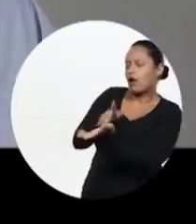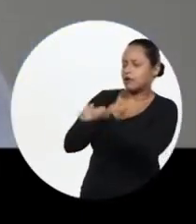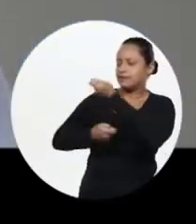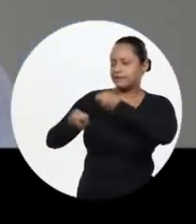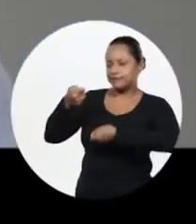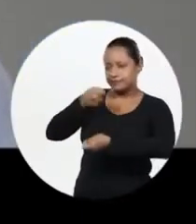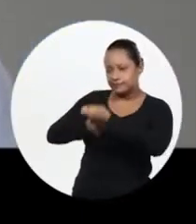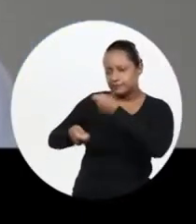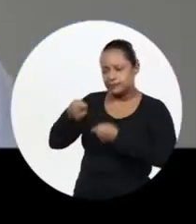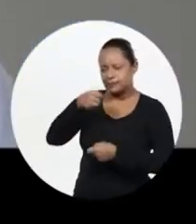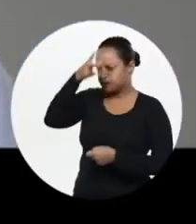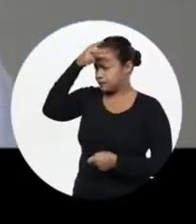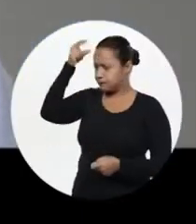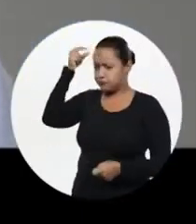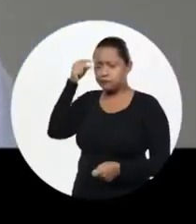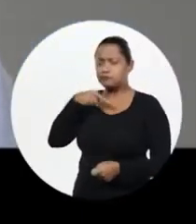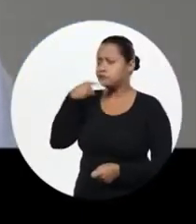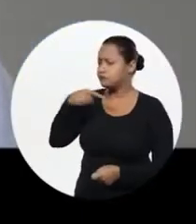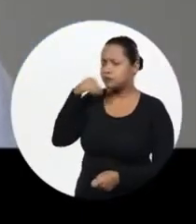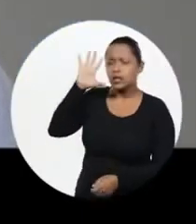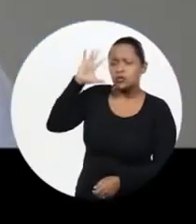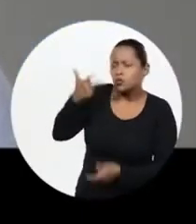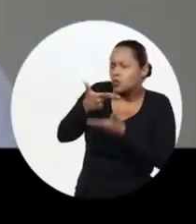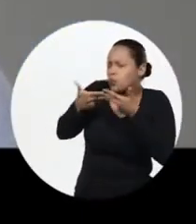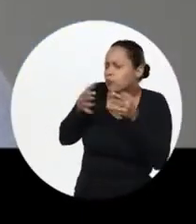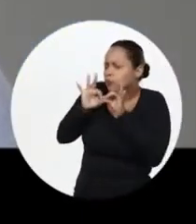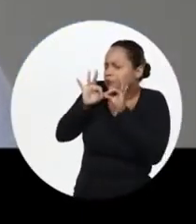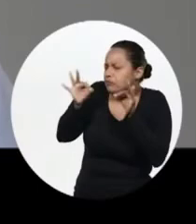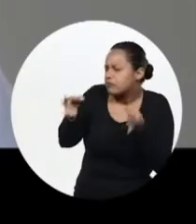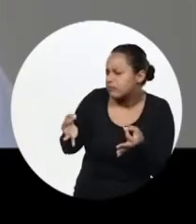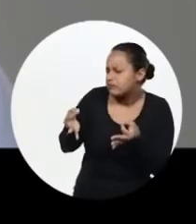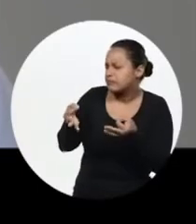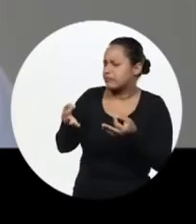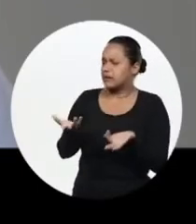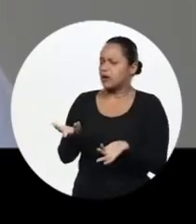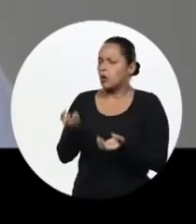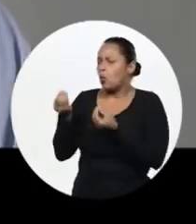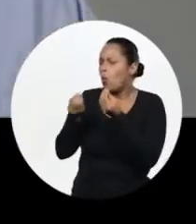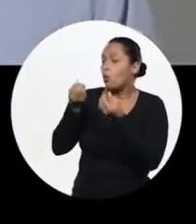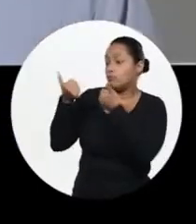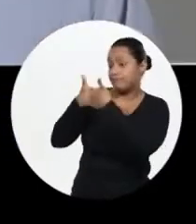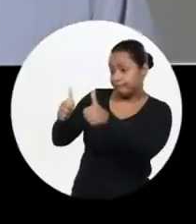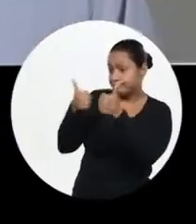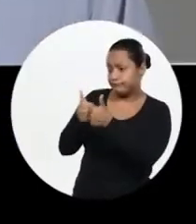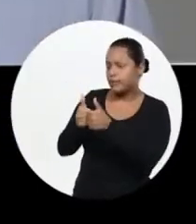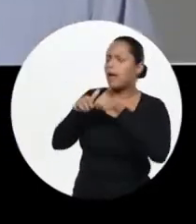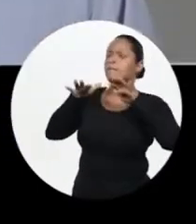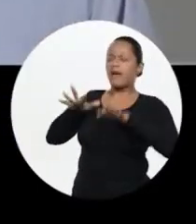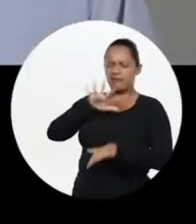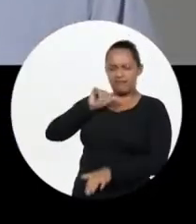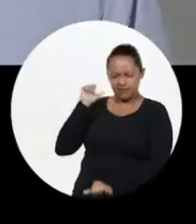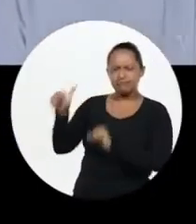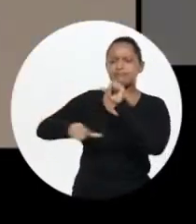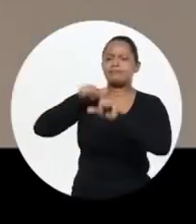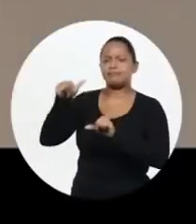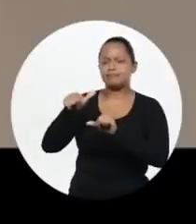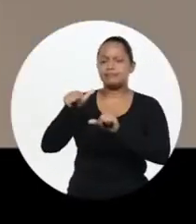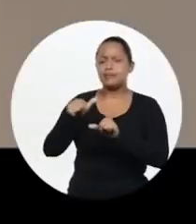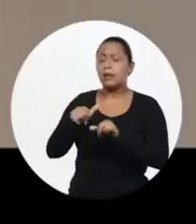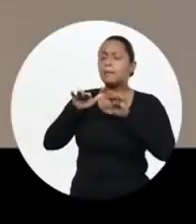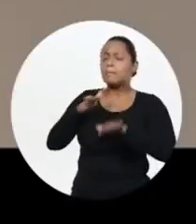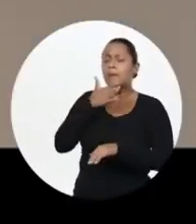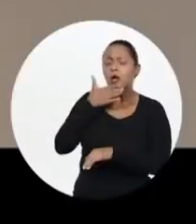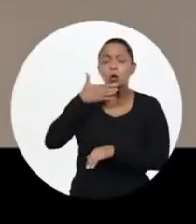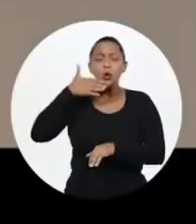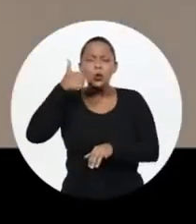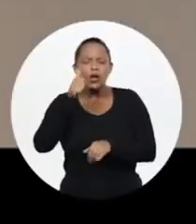administrar. A prefeitura não consegue resolver coisas essenciais, como o transporte. Mas a gente vai mudar isso. E para